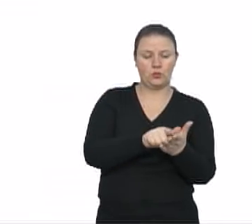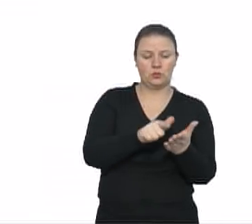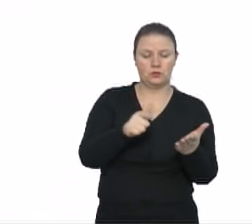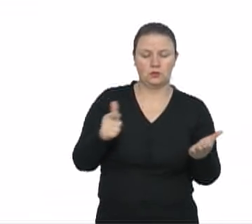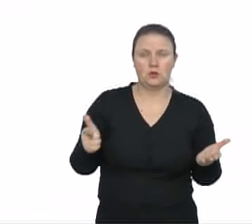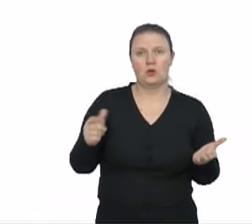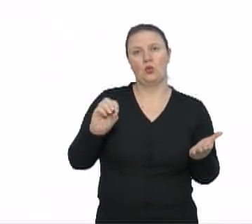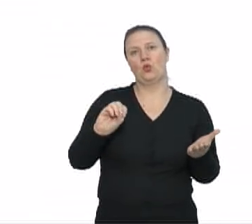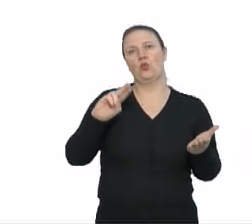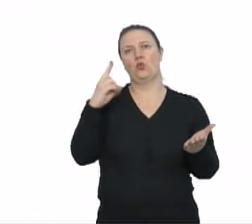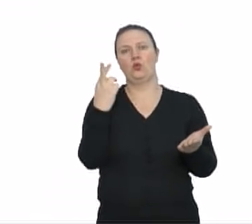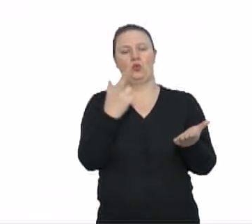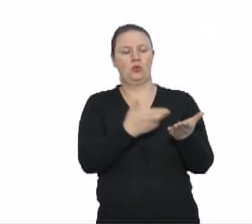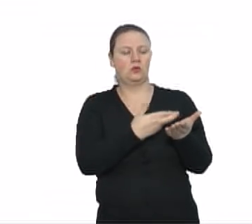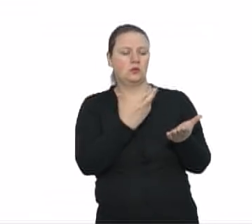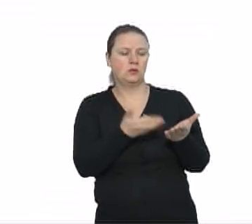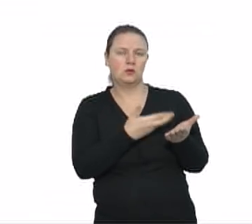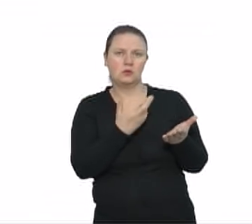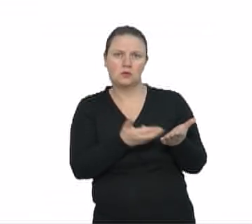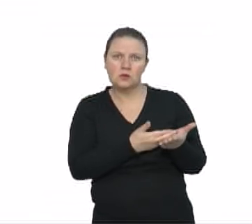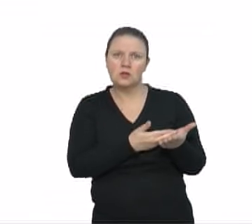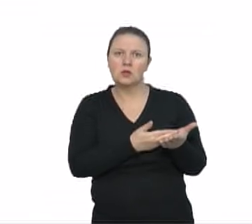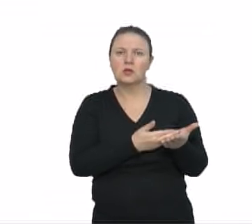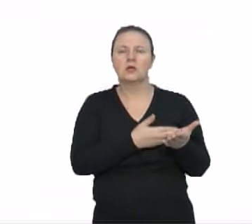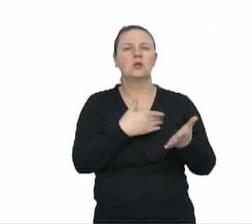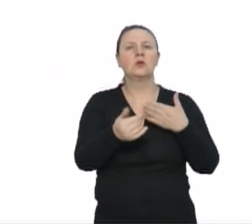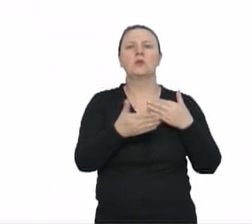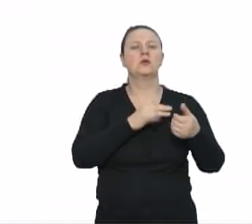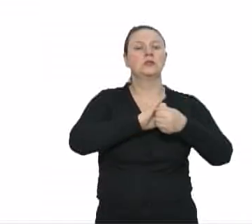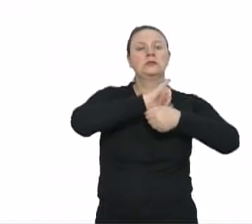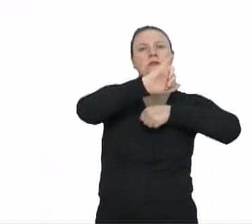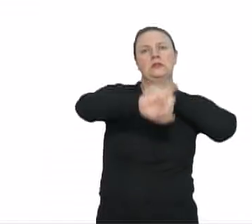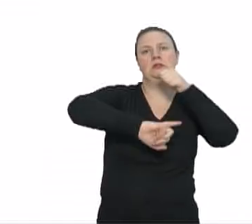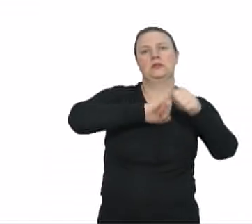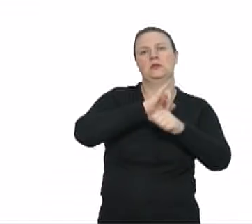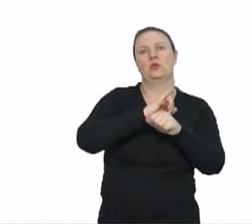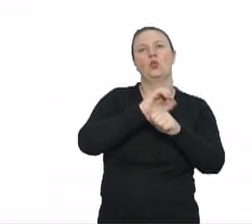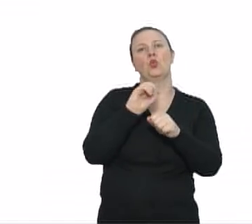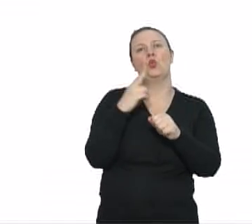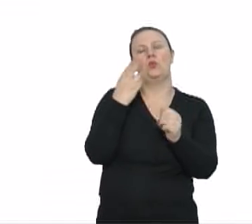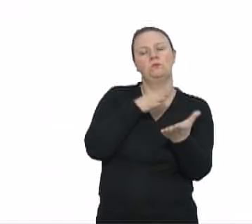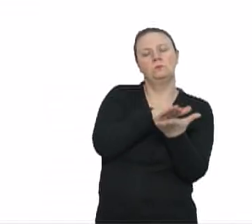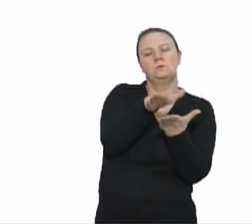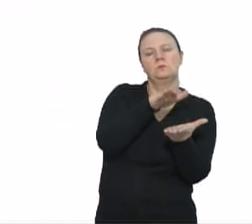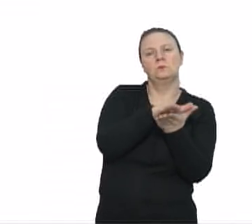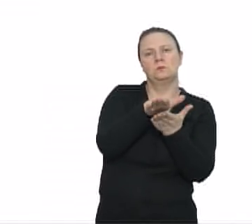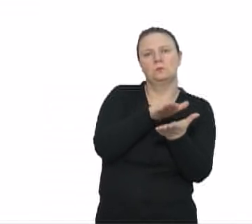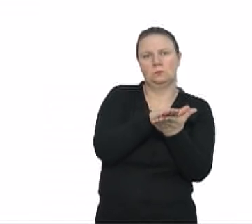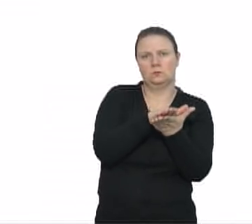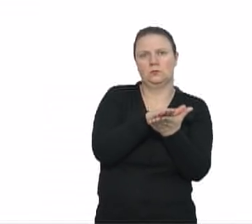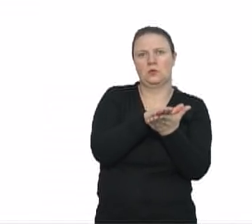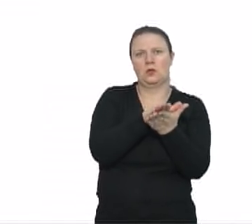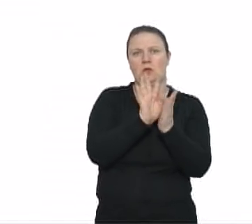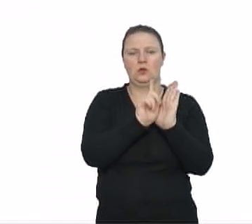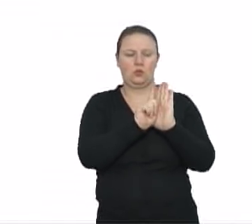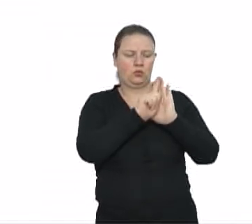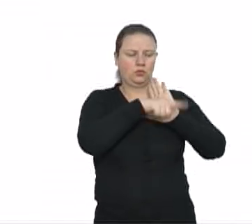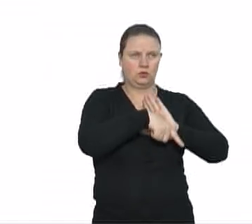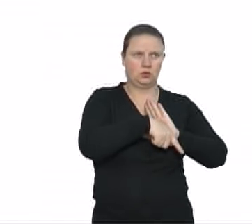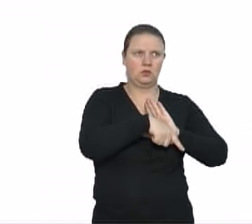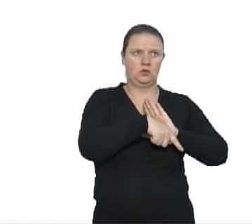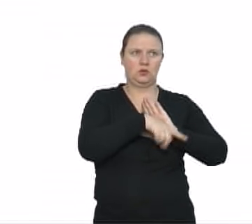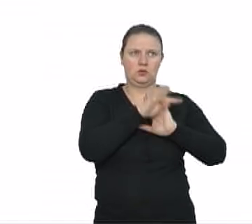ou revistas, impressos ou eletrônicos? Ou é um gênero textual que mescla